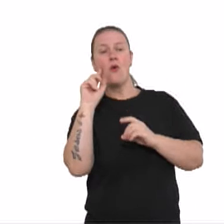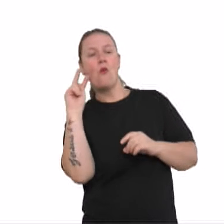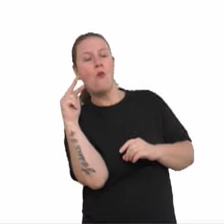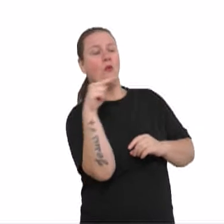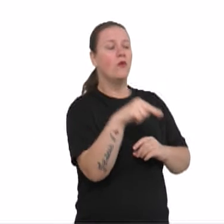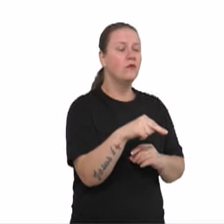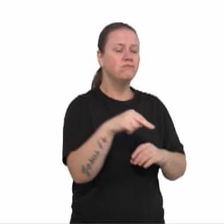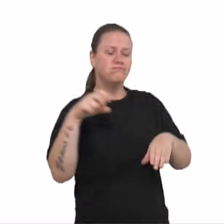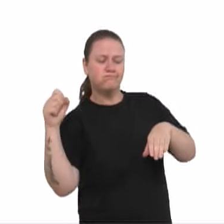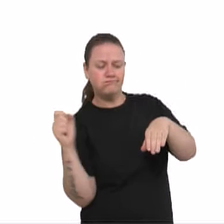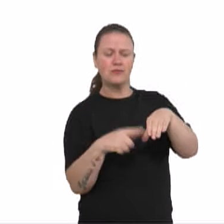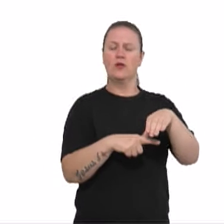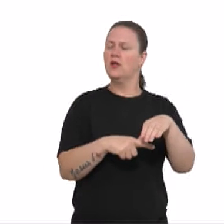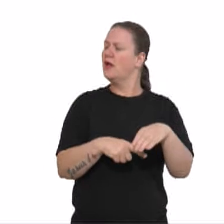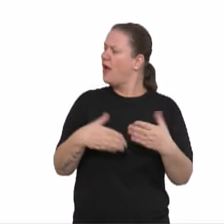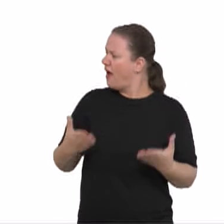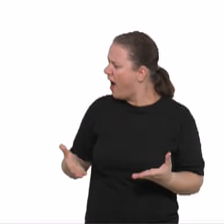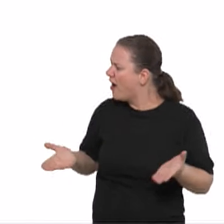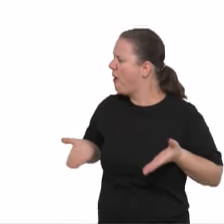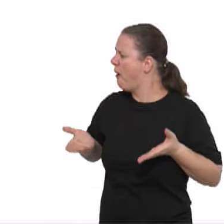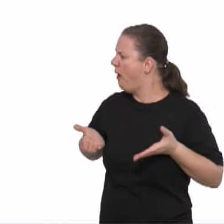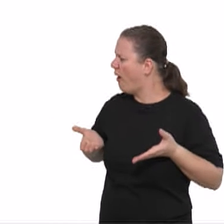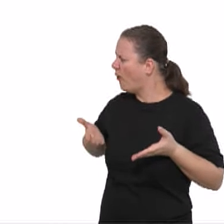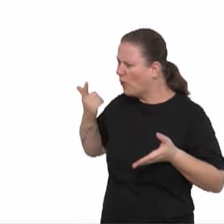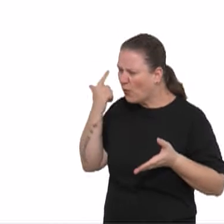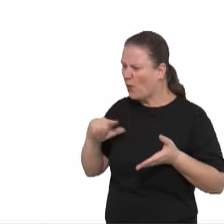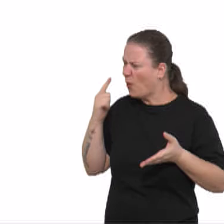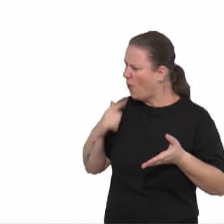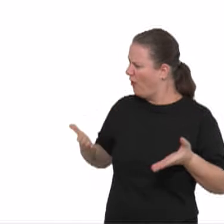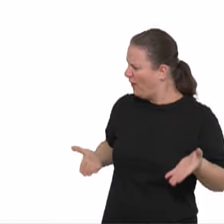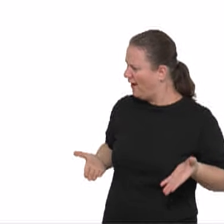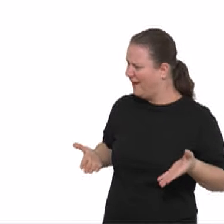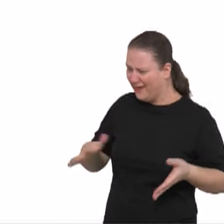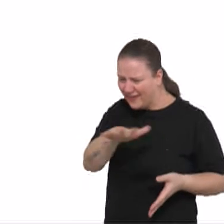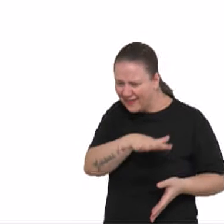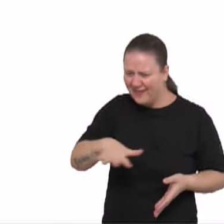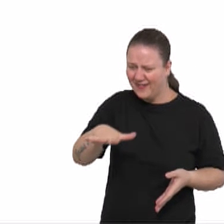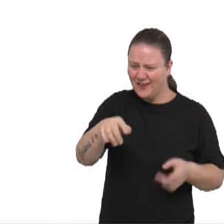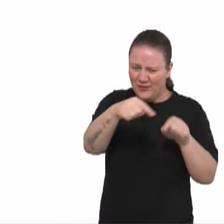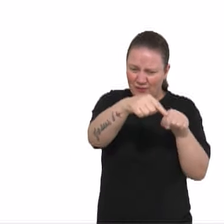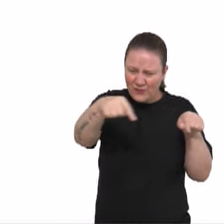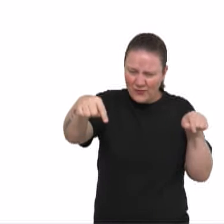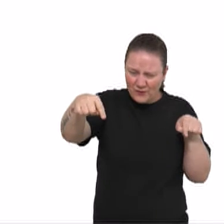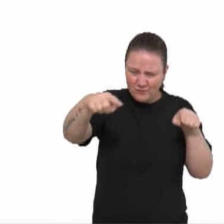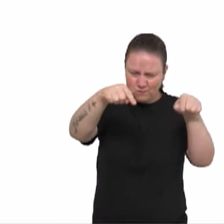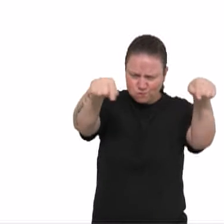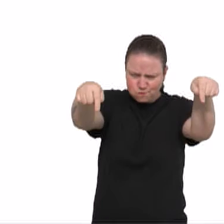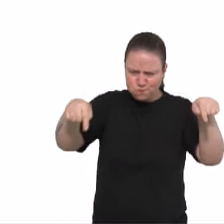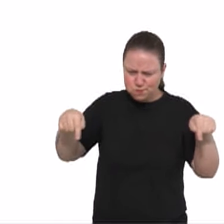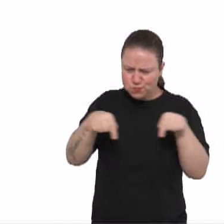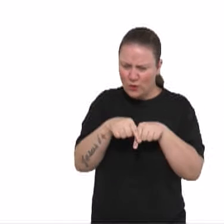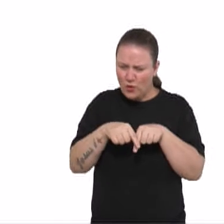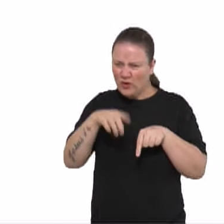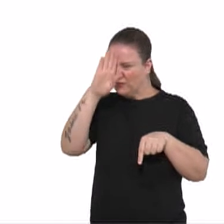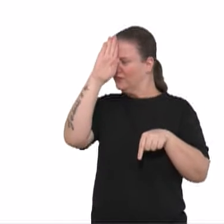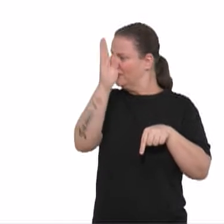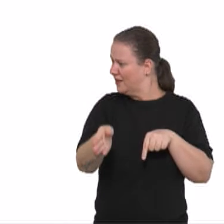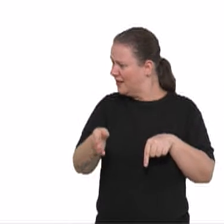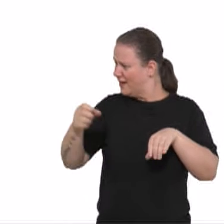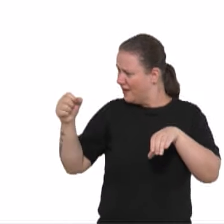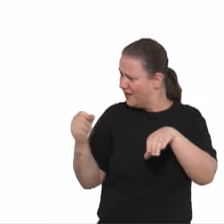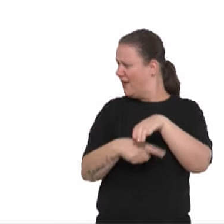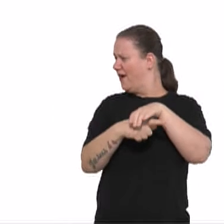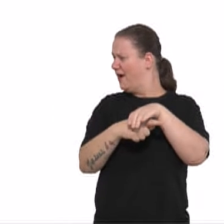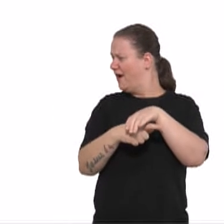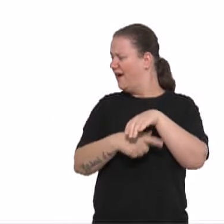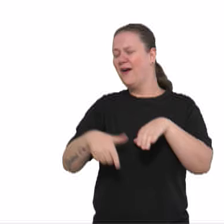do Jadson. Tocou para o Maicon, cruzou o rasteiro no meio da área. O pezinho do Rodriguinho estava ali, mandou para o fundo das redes.